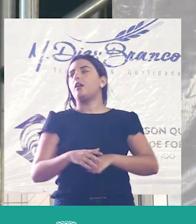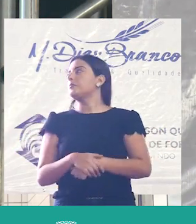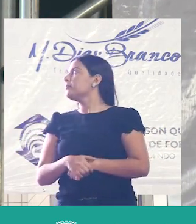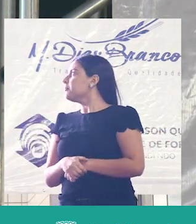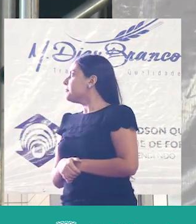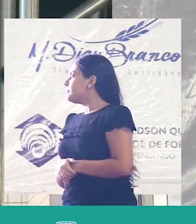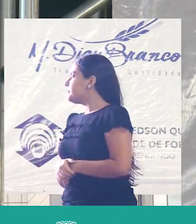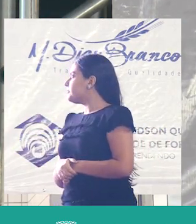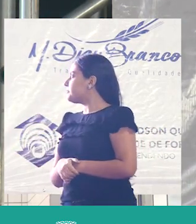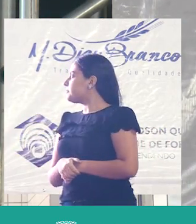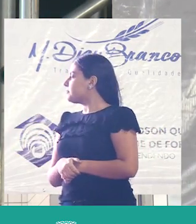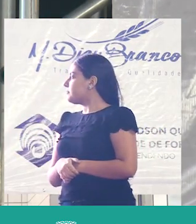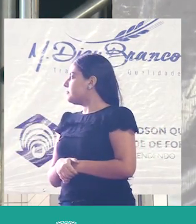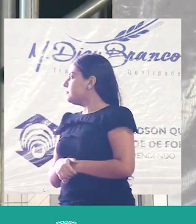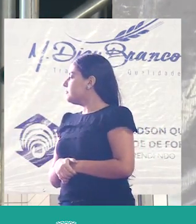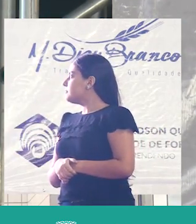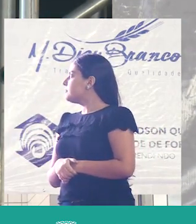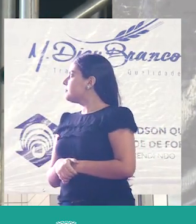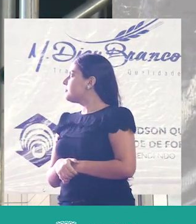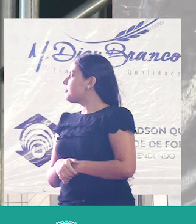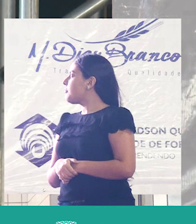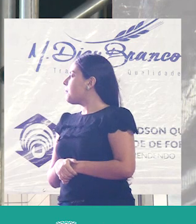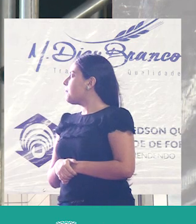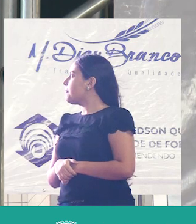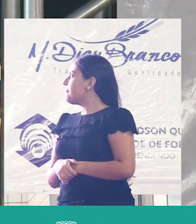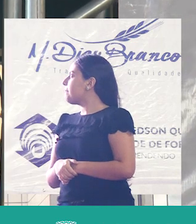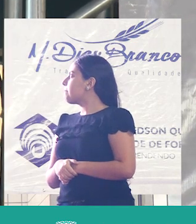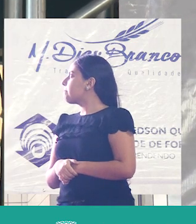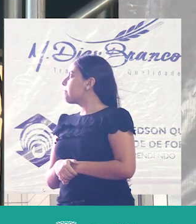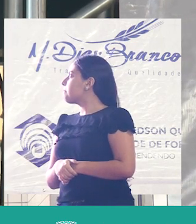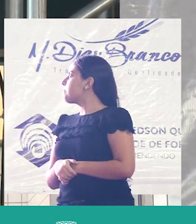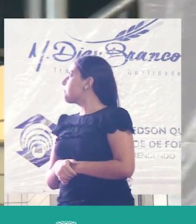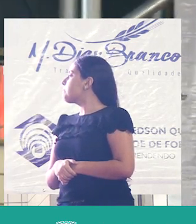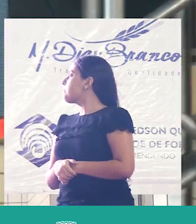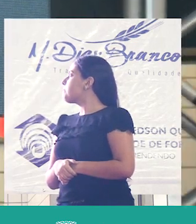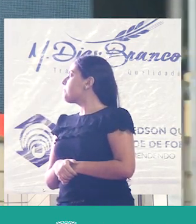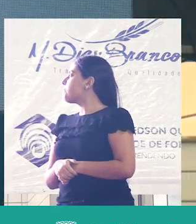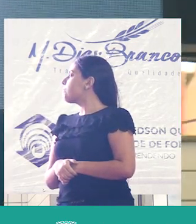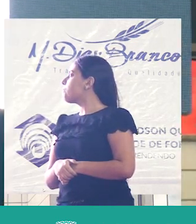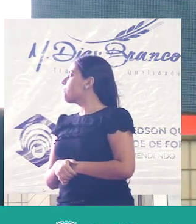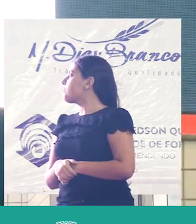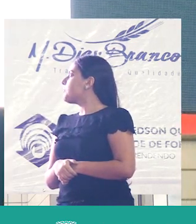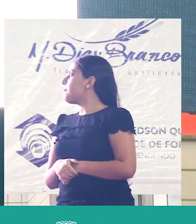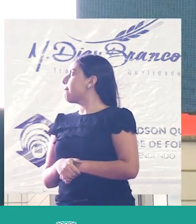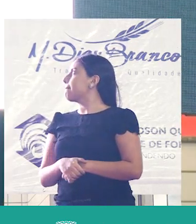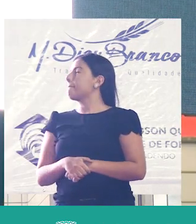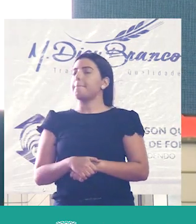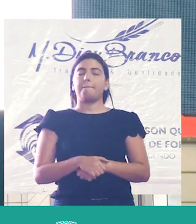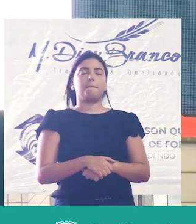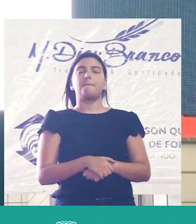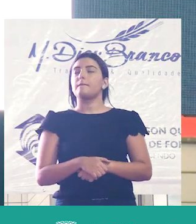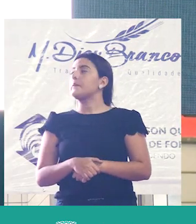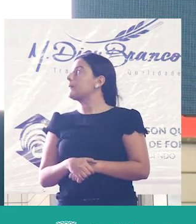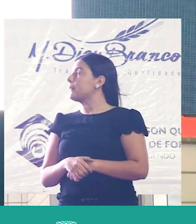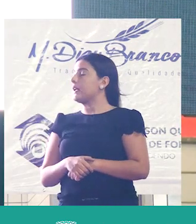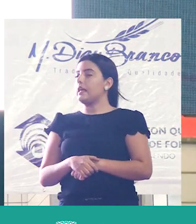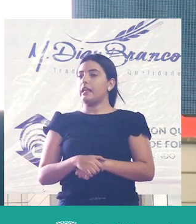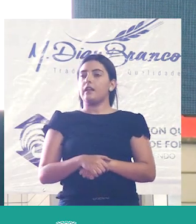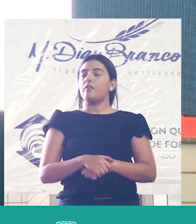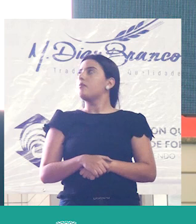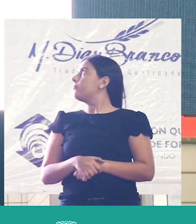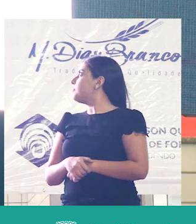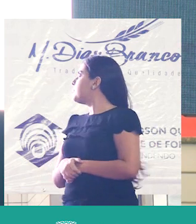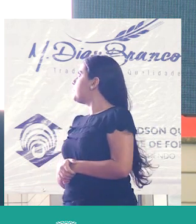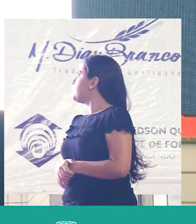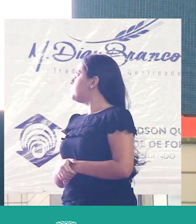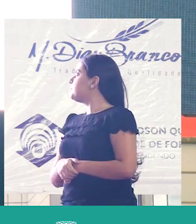diz o texto. Em um processo inédito com forno com atmosfera controlada em temperaturas elevadas,